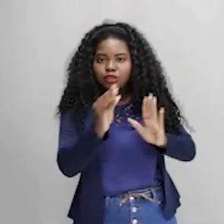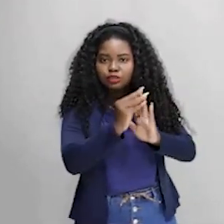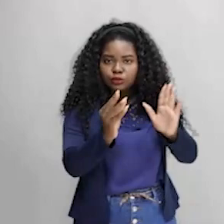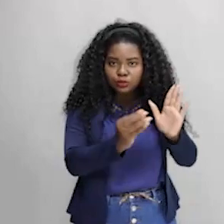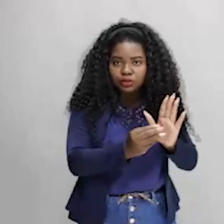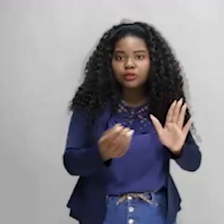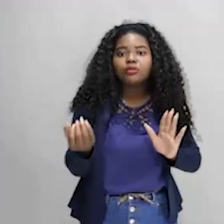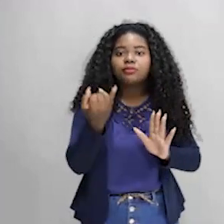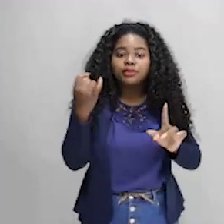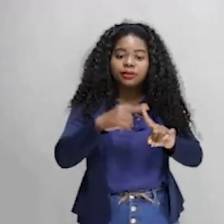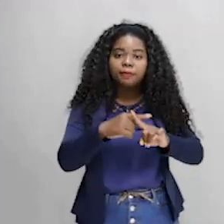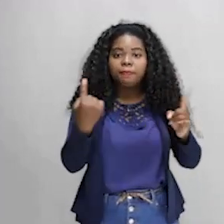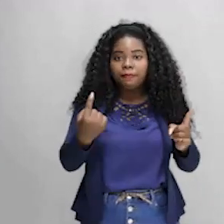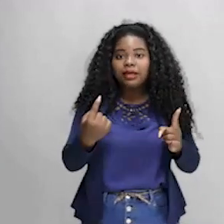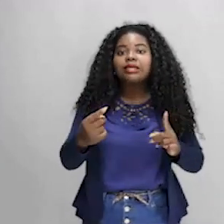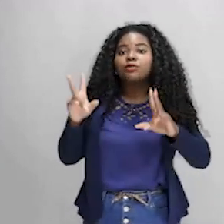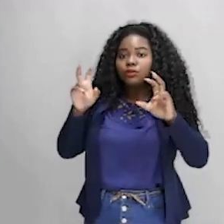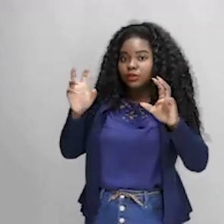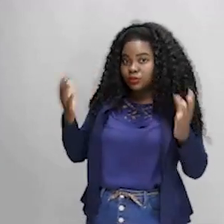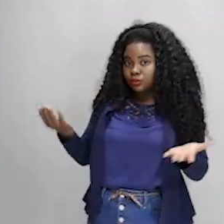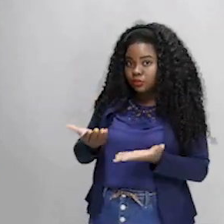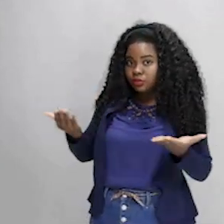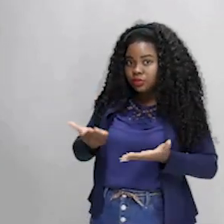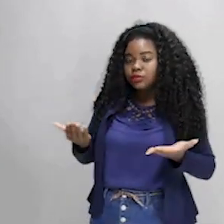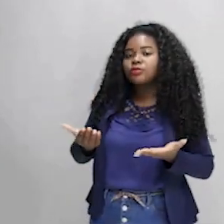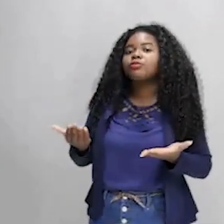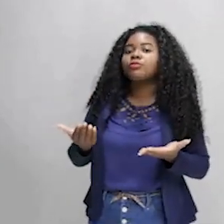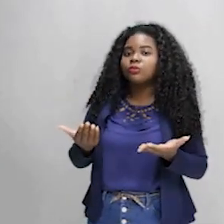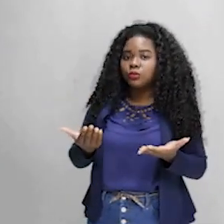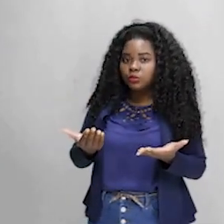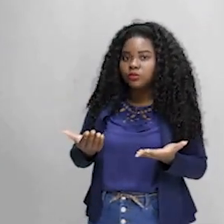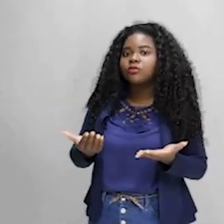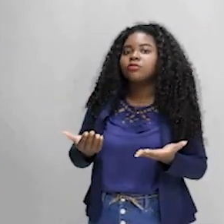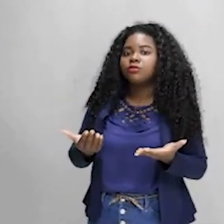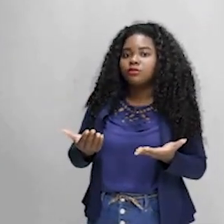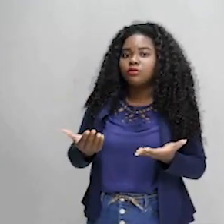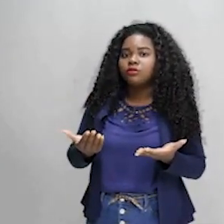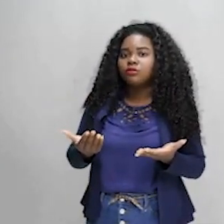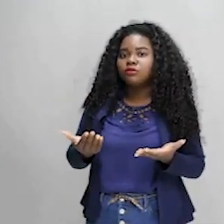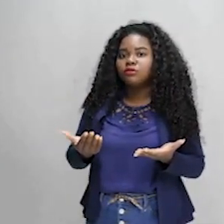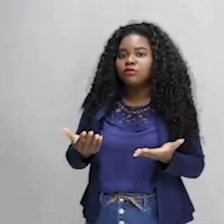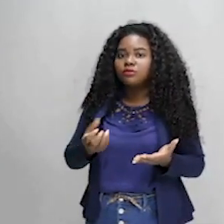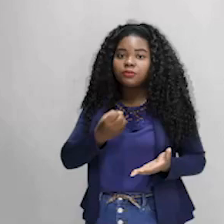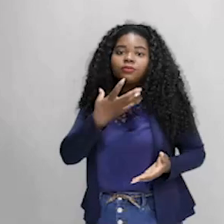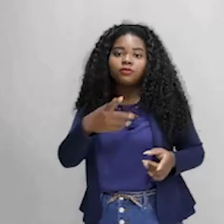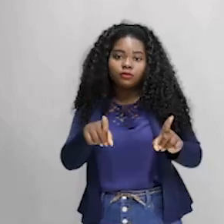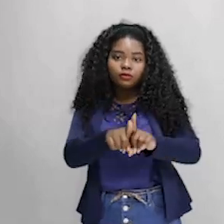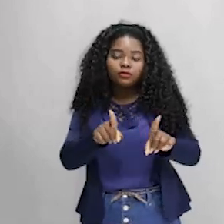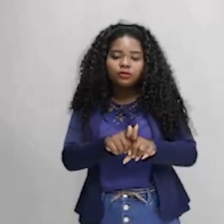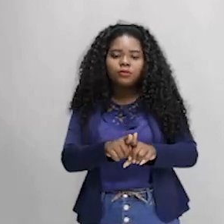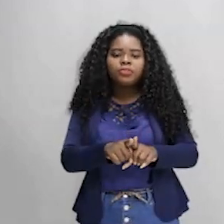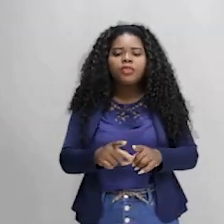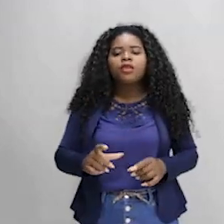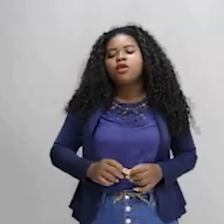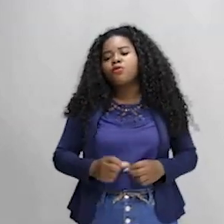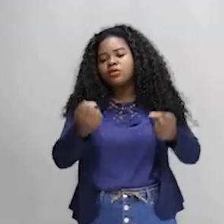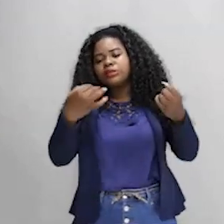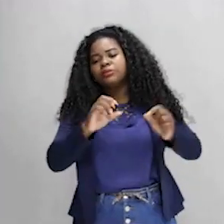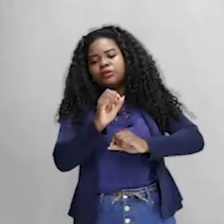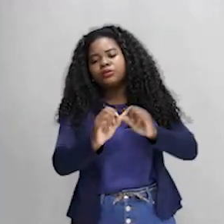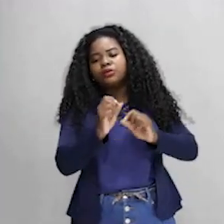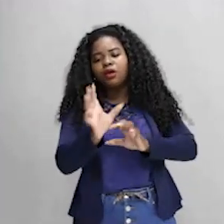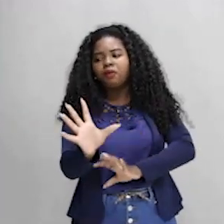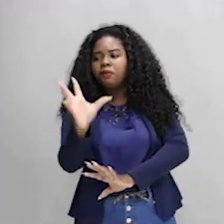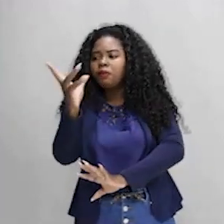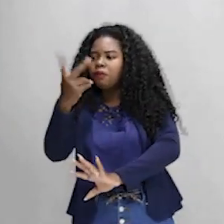chama muita atenção. Quando, por exemplo, a gente vai falar de floresta amazônica, né? O que logo vai se mostrar, né? Aquela floresta